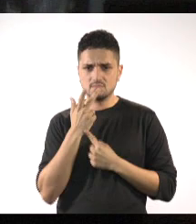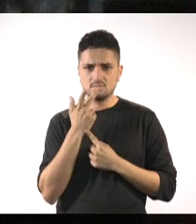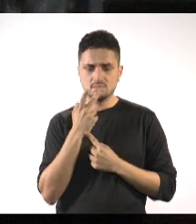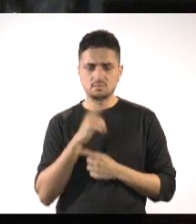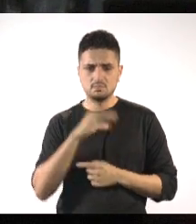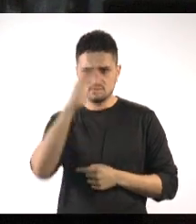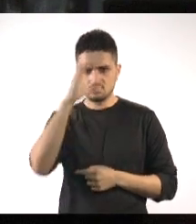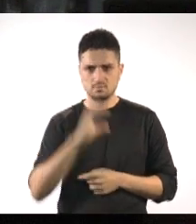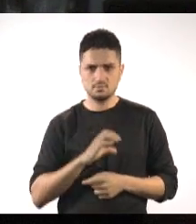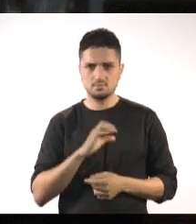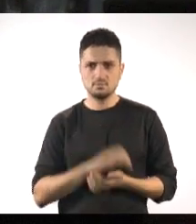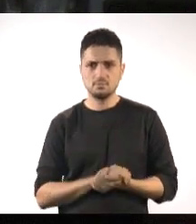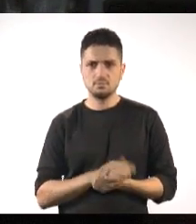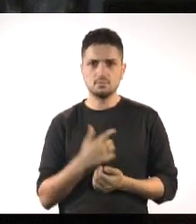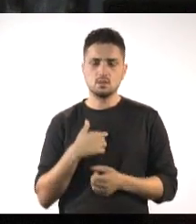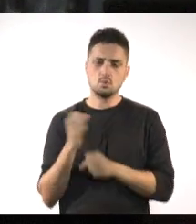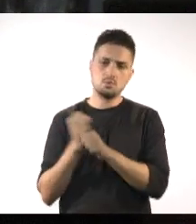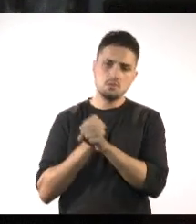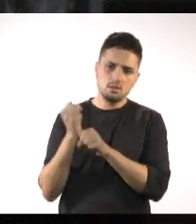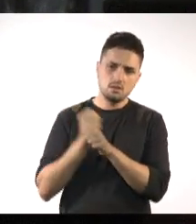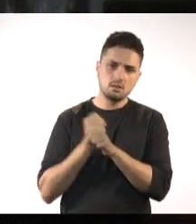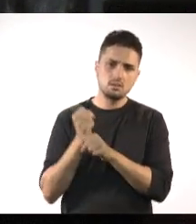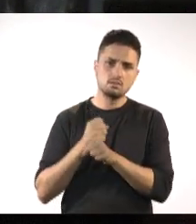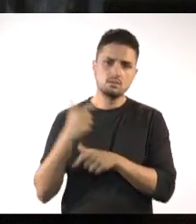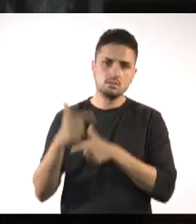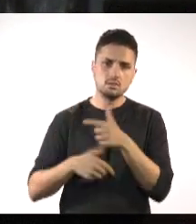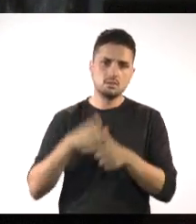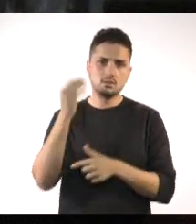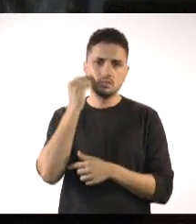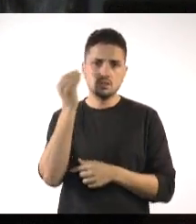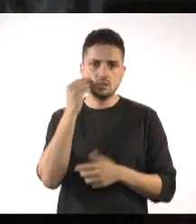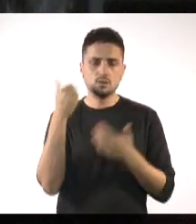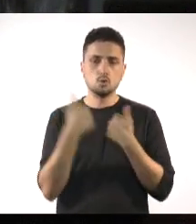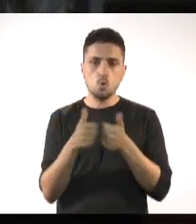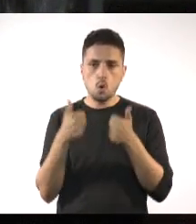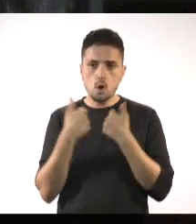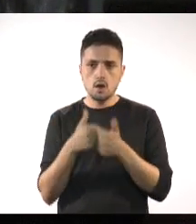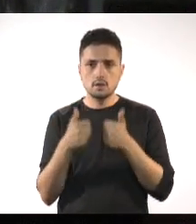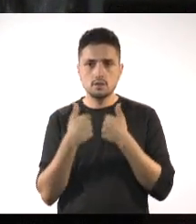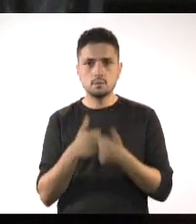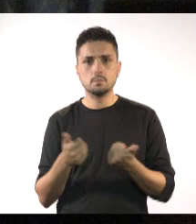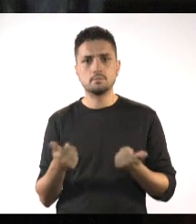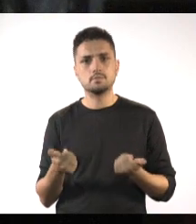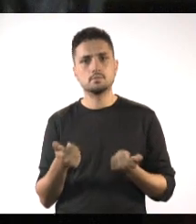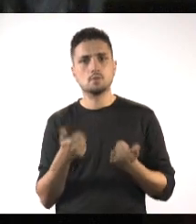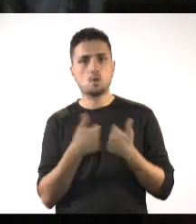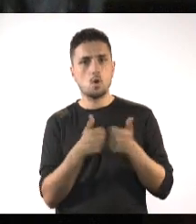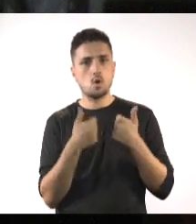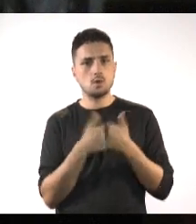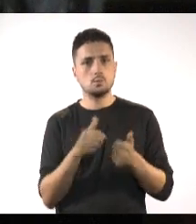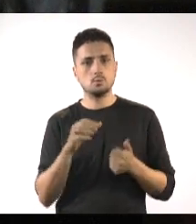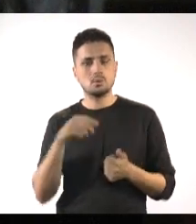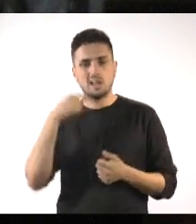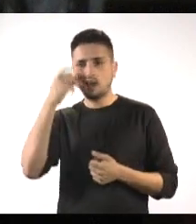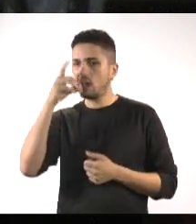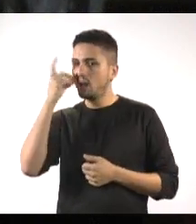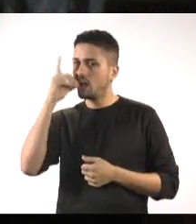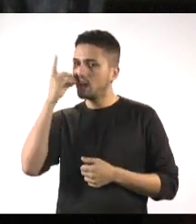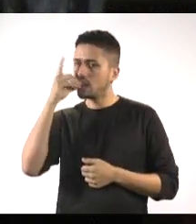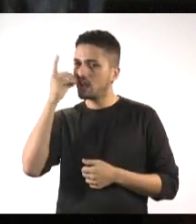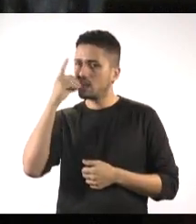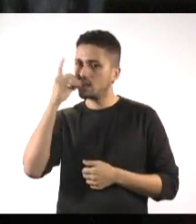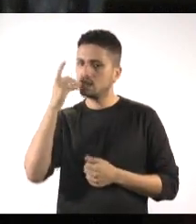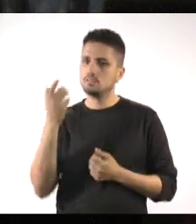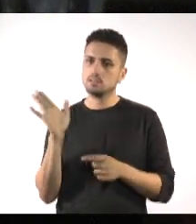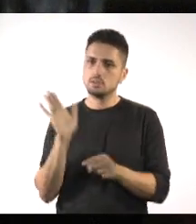lutou. Foram alguns anos de tentativa de conseguir o ônibus. Nós já tínhamos o ônibus odontológico da Pastoral do Menor, cuidar